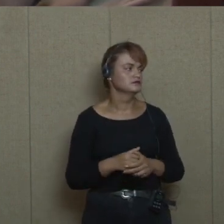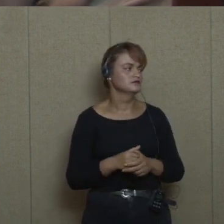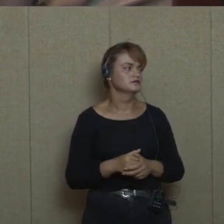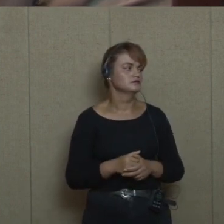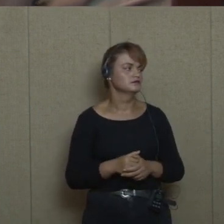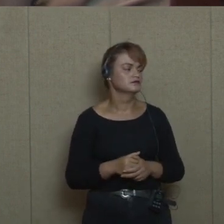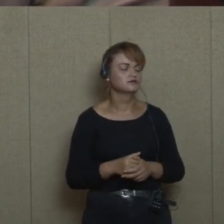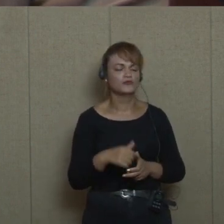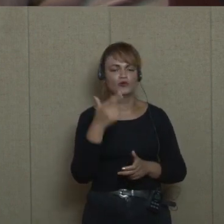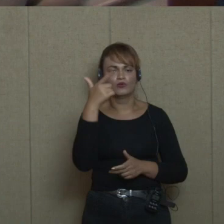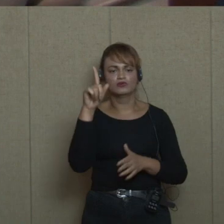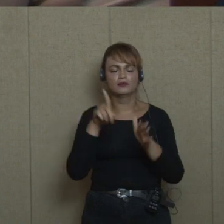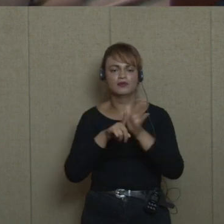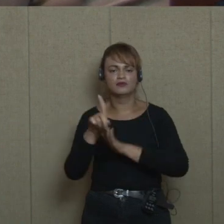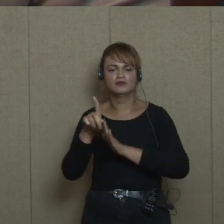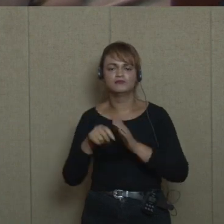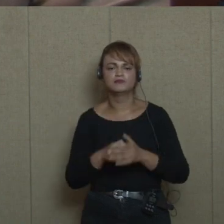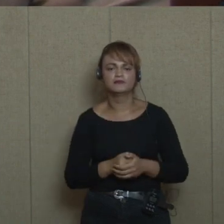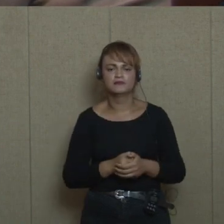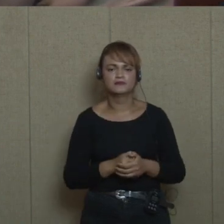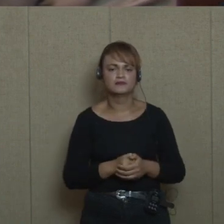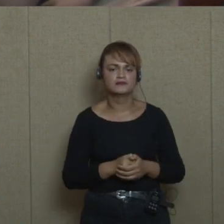Alguma outra pergunta?